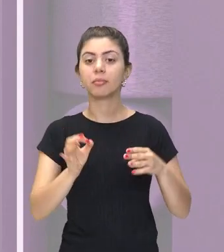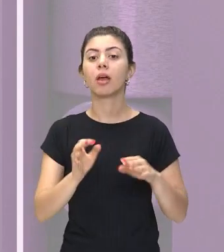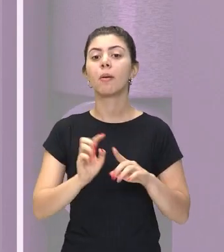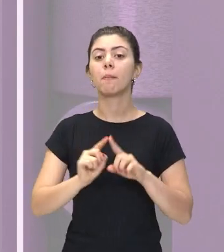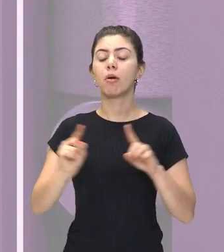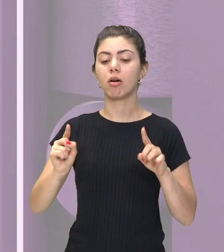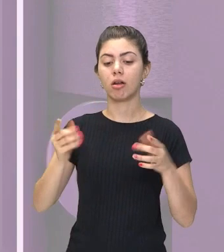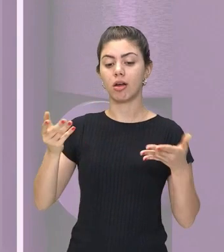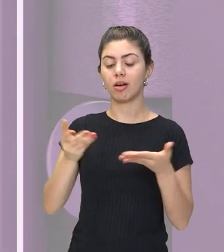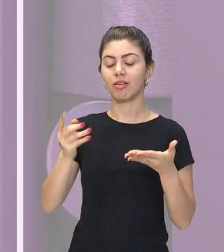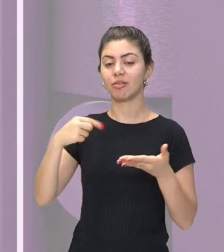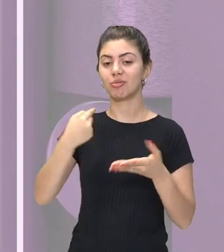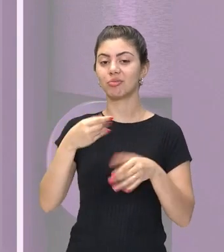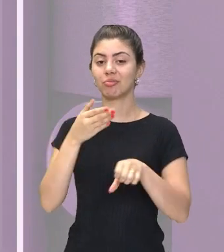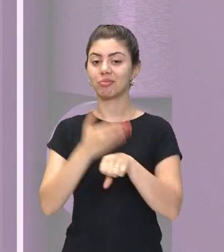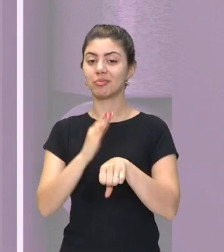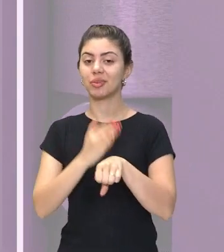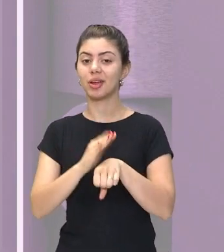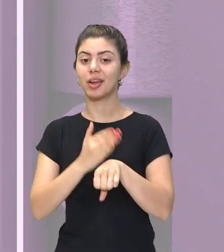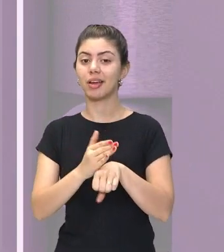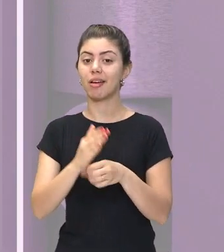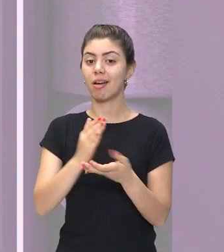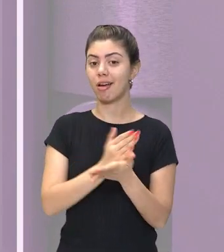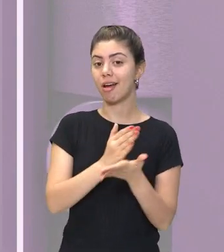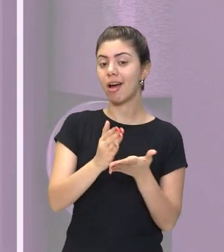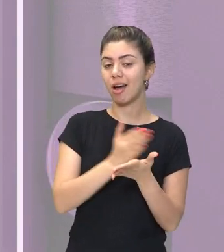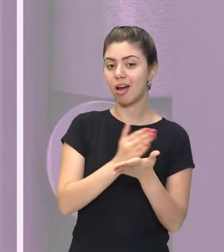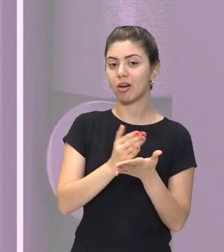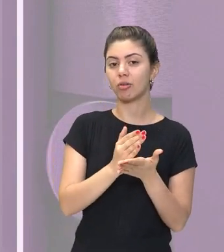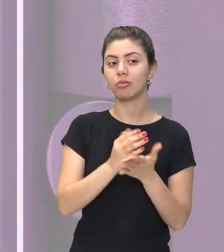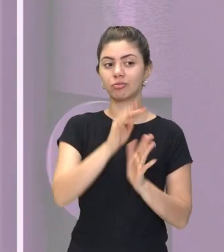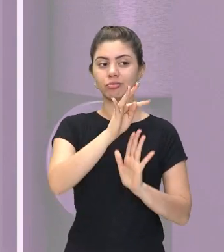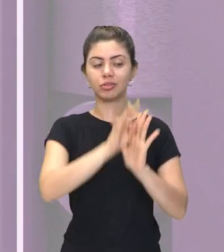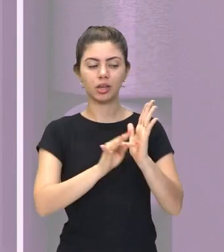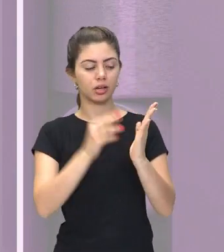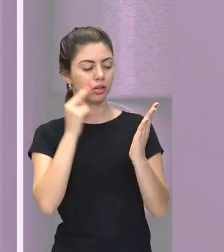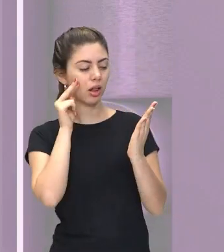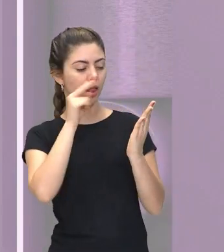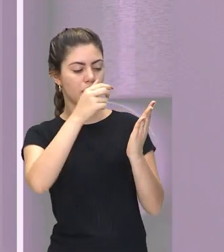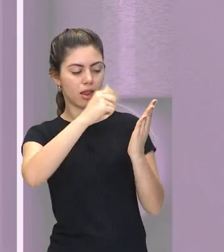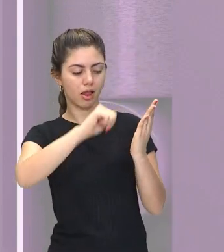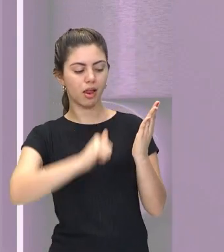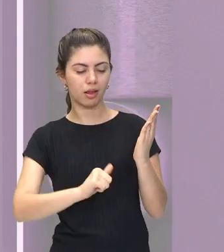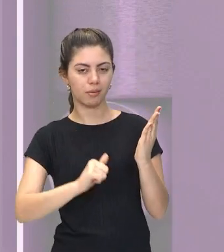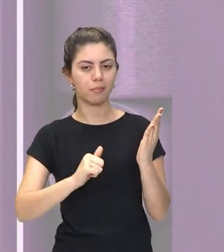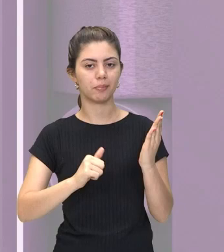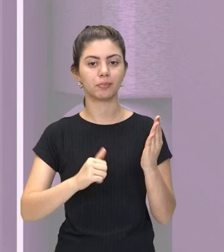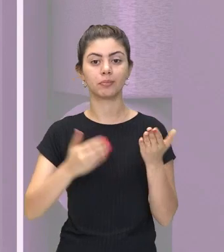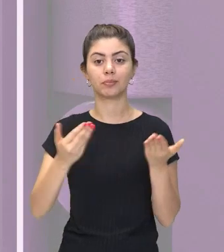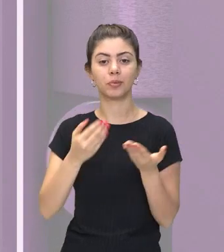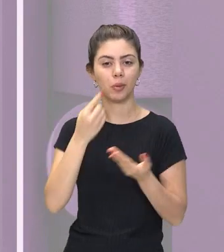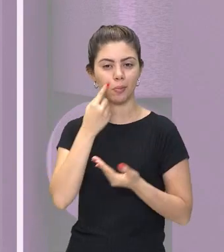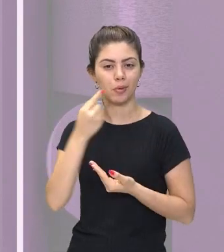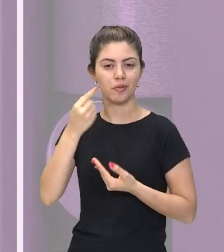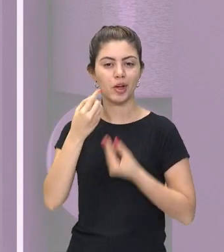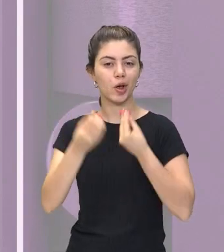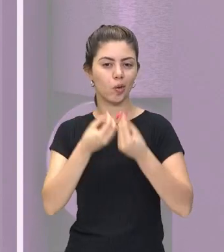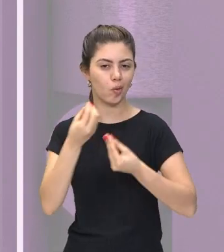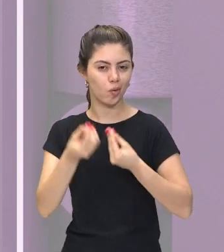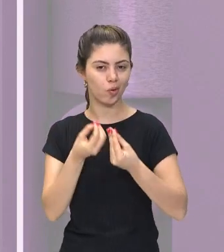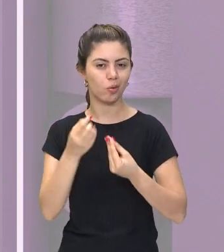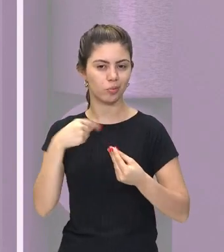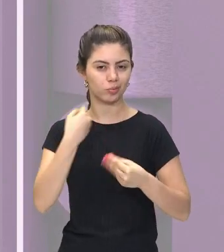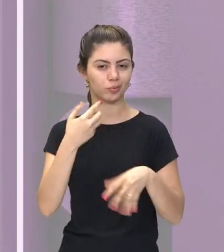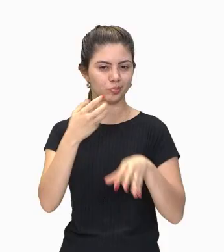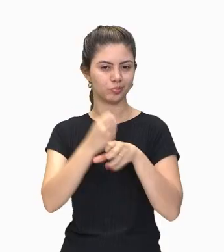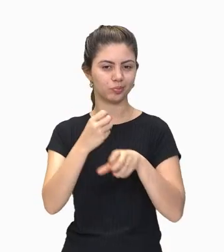vai começar a praticar fazendo algumas interpretações de texto. Vamos agora ver em formas de problemas. Vamos